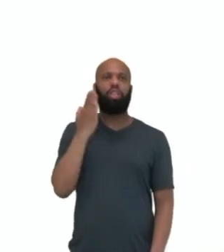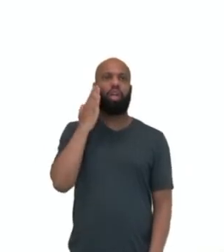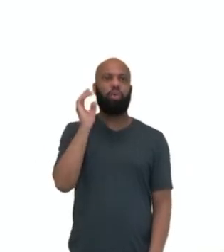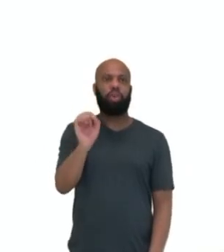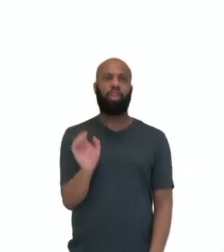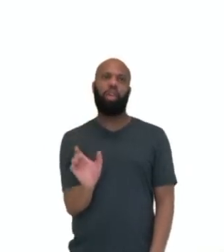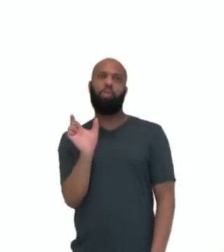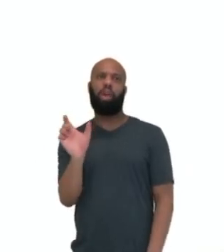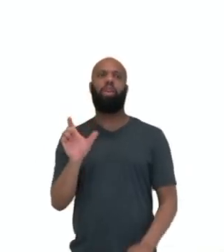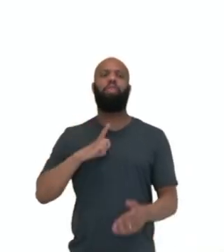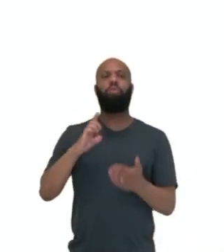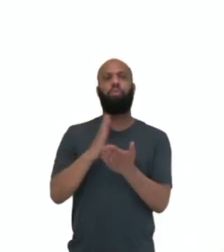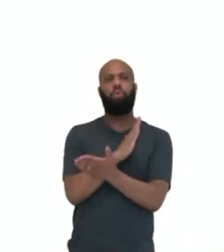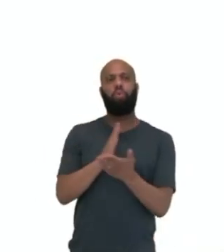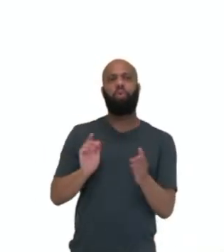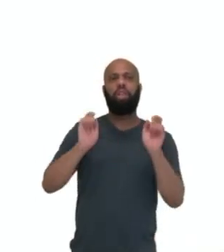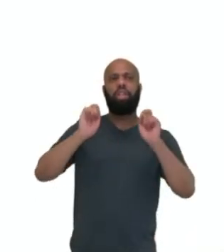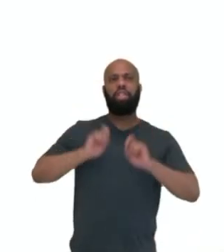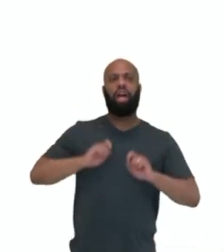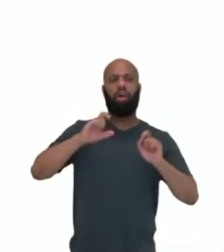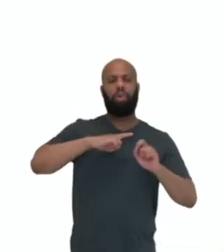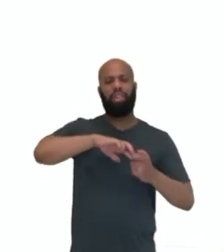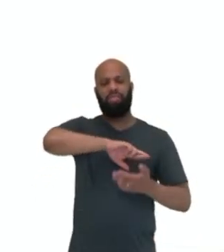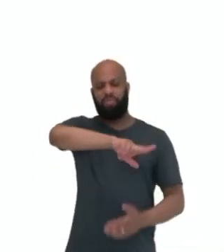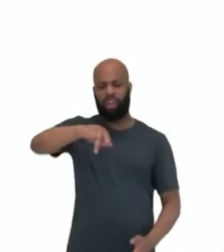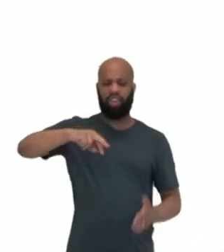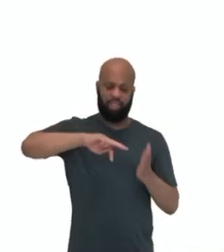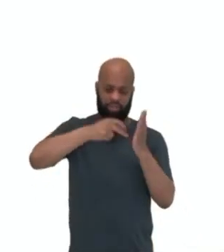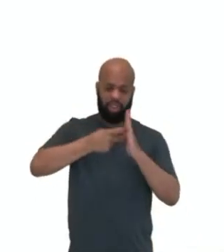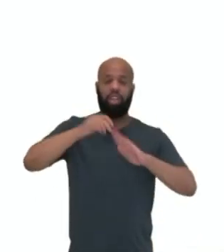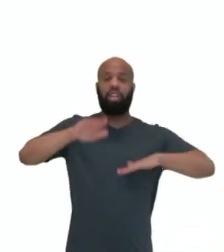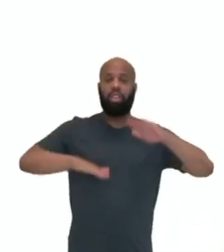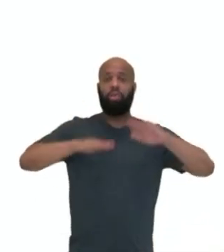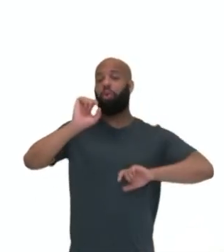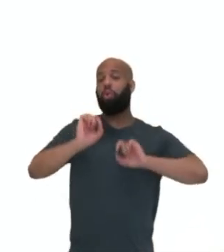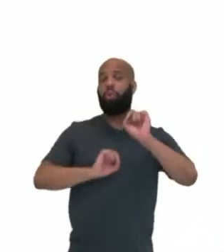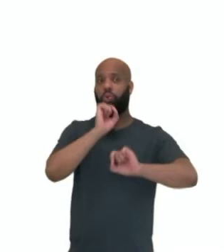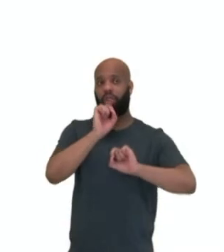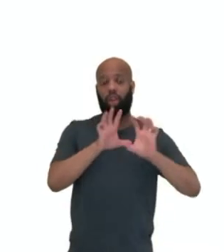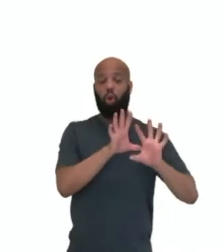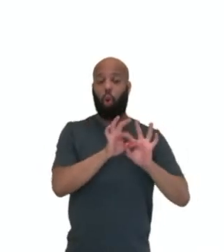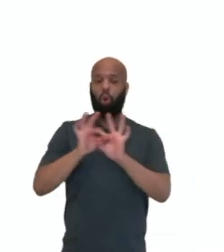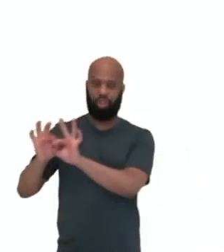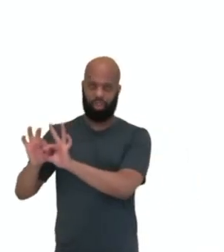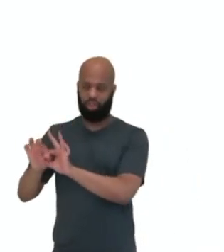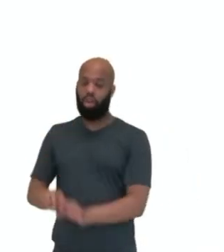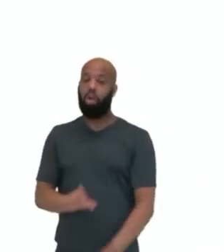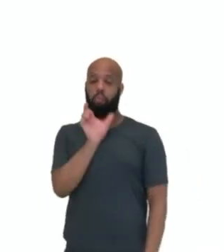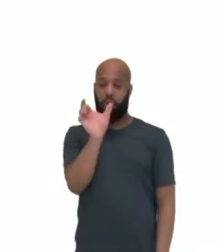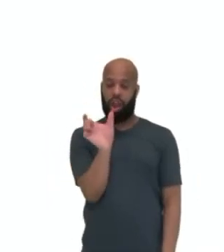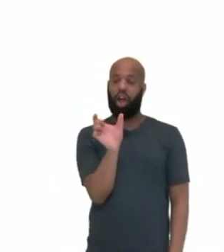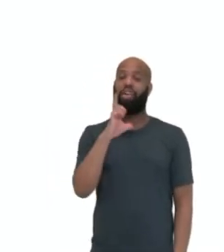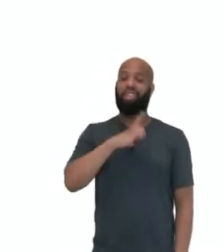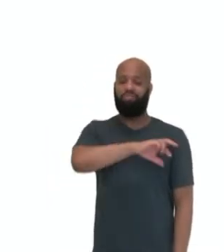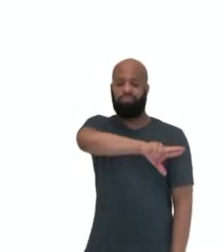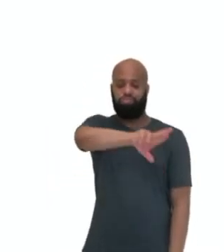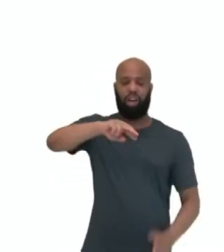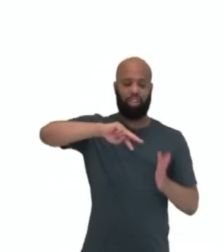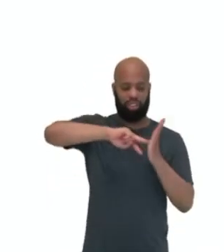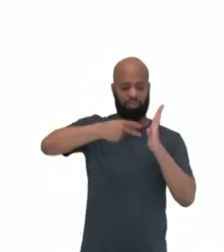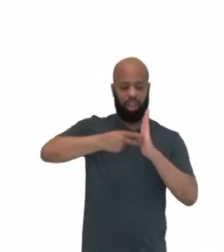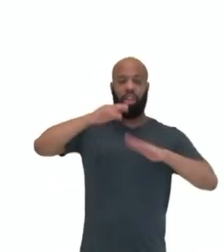pode apresentar mais de um significado de acordo com o quê? Com o contexto, ou seja, onde ela está